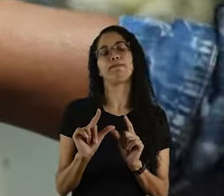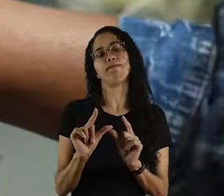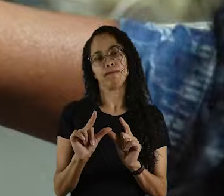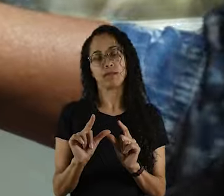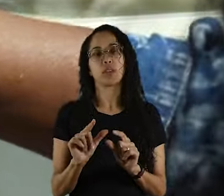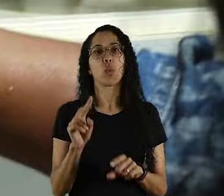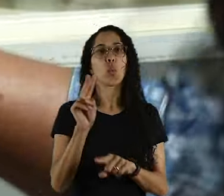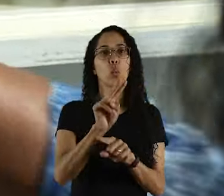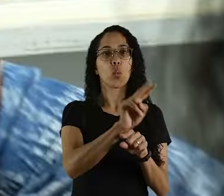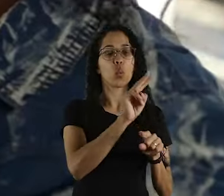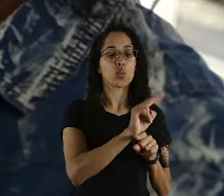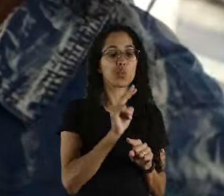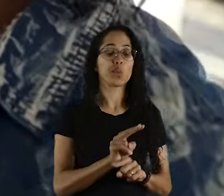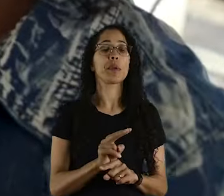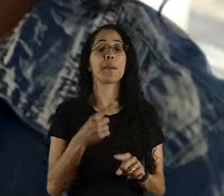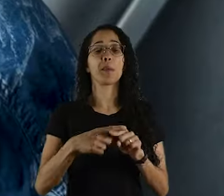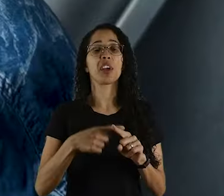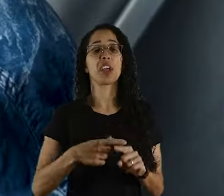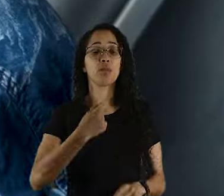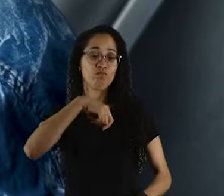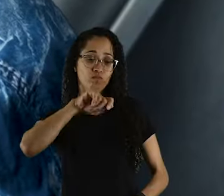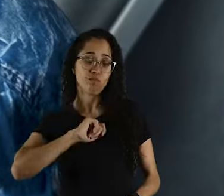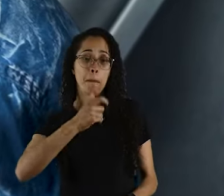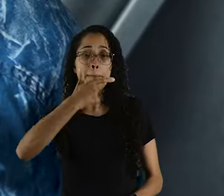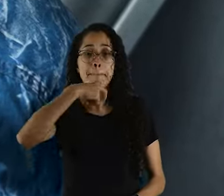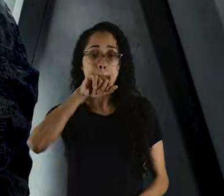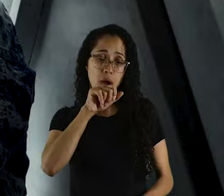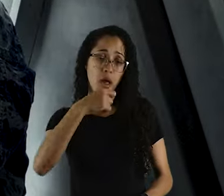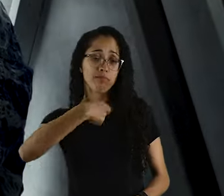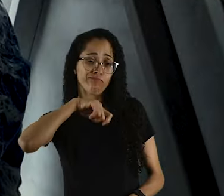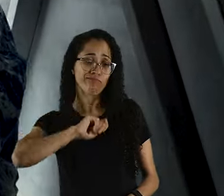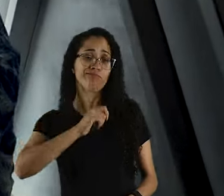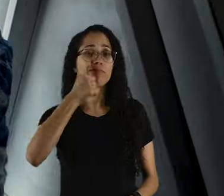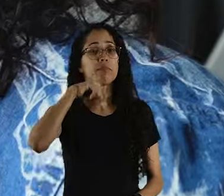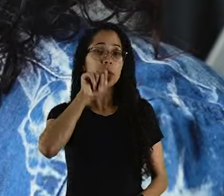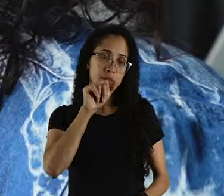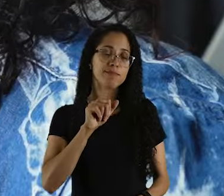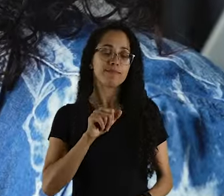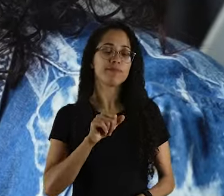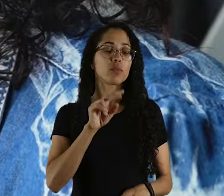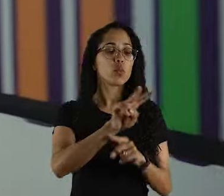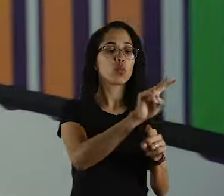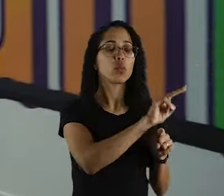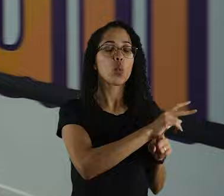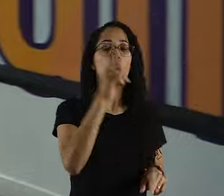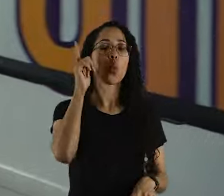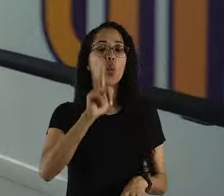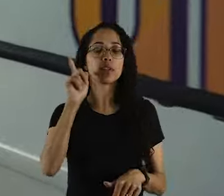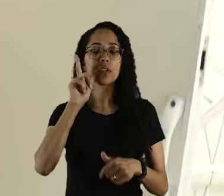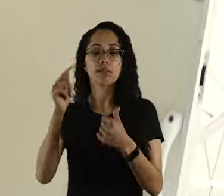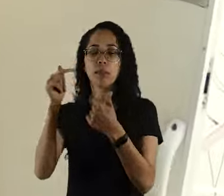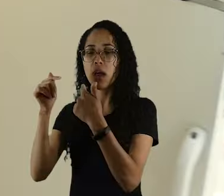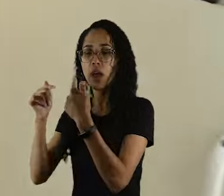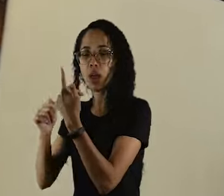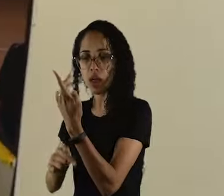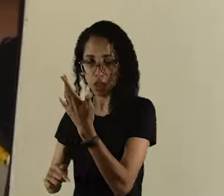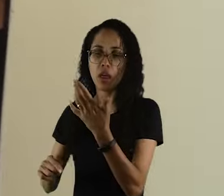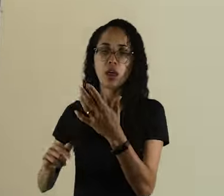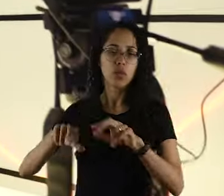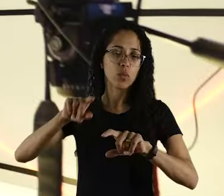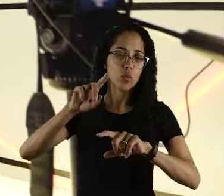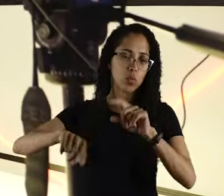da casa. Sempre foi pai e mãe da casa. Eu consegui conquistar as coisas me organizando aos poucos com o